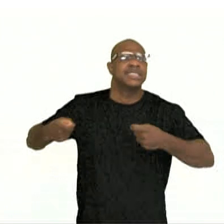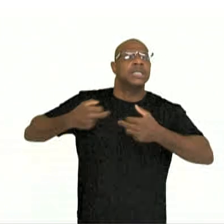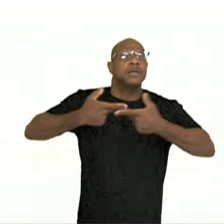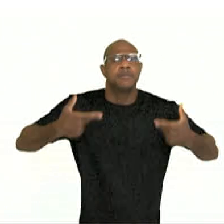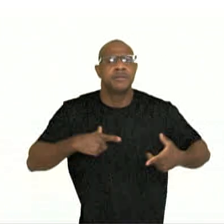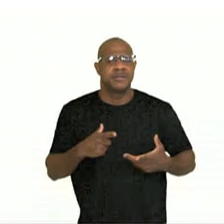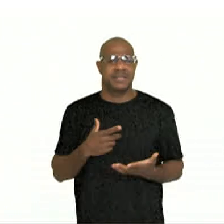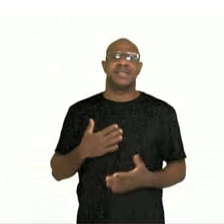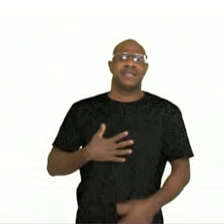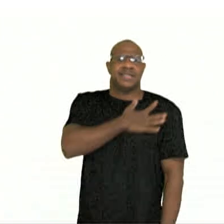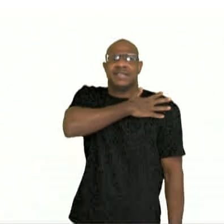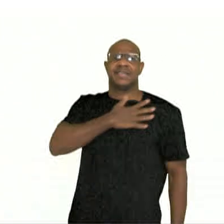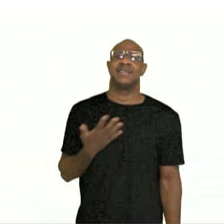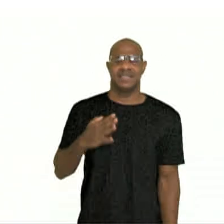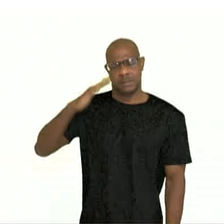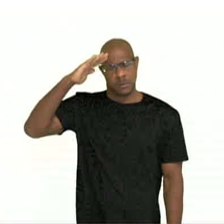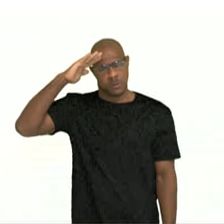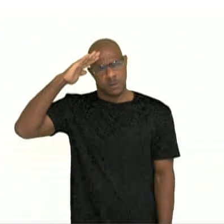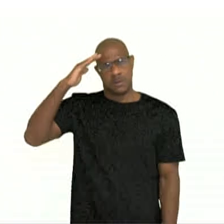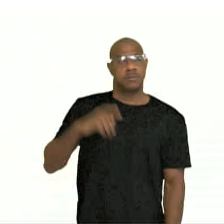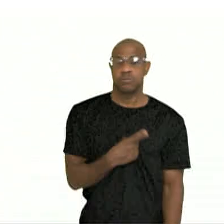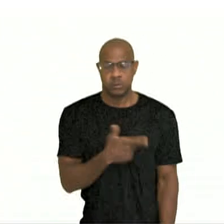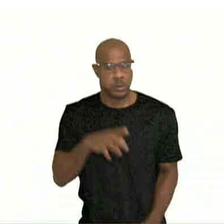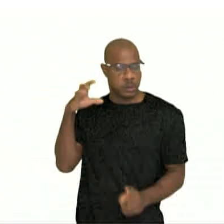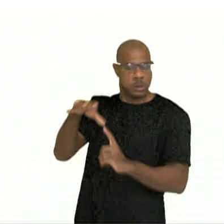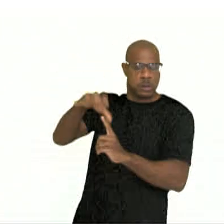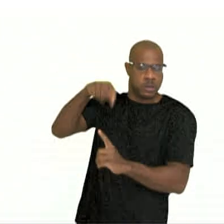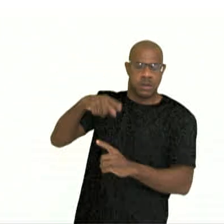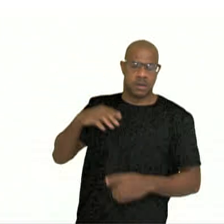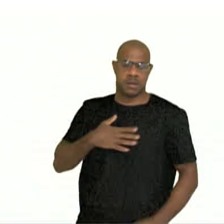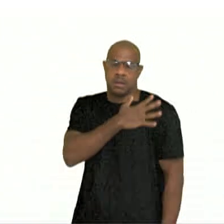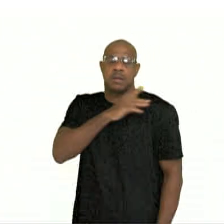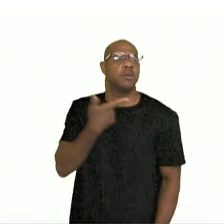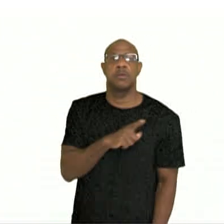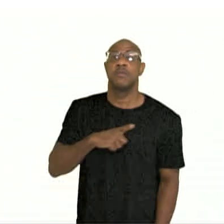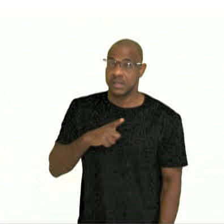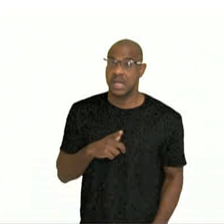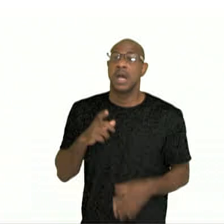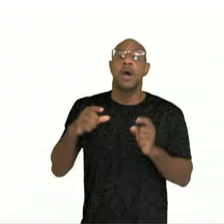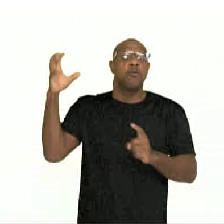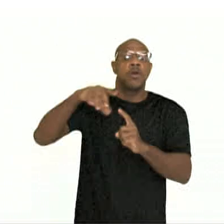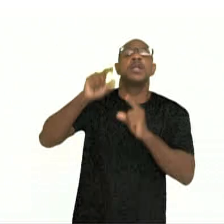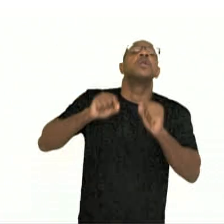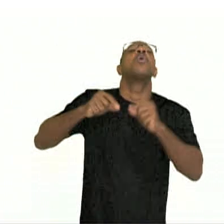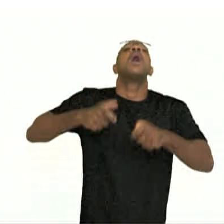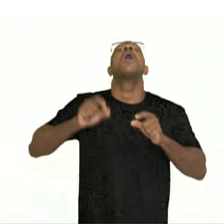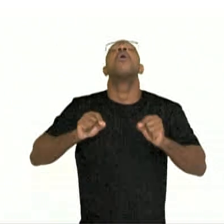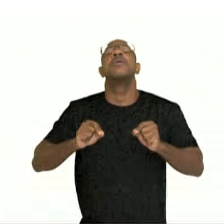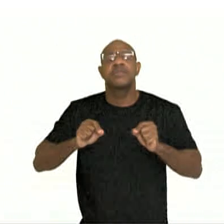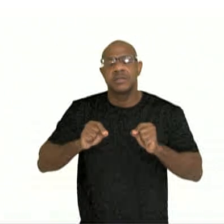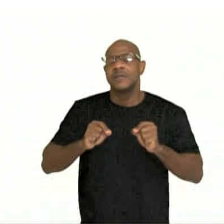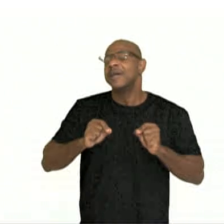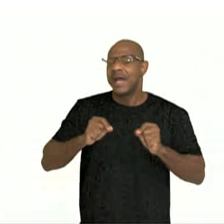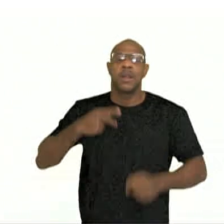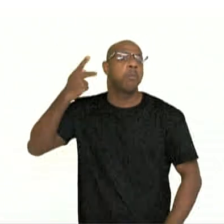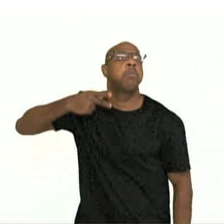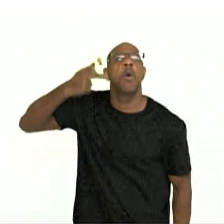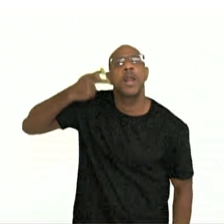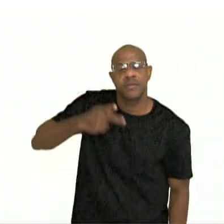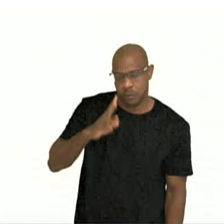o exército. Eles não vão ter só influência no exército, eles vão ter influência no poder político de Roma. Como a gente viu aqui, o Mário, que